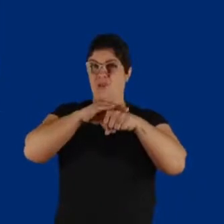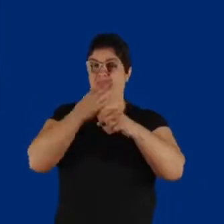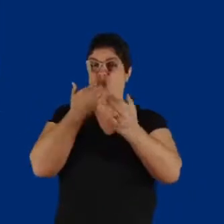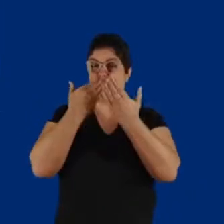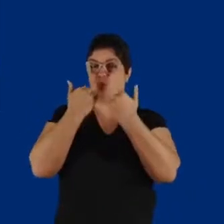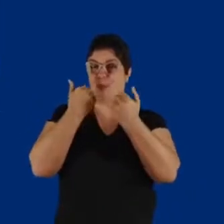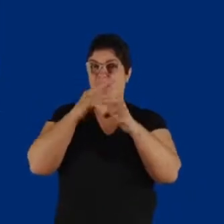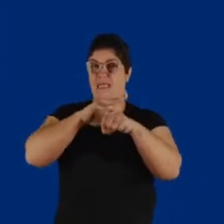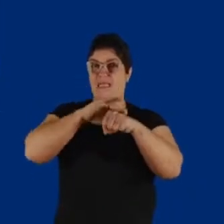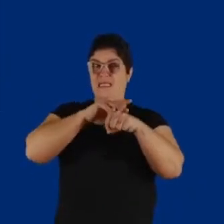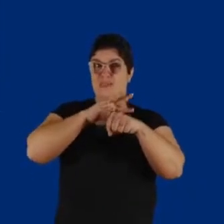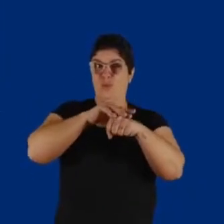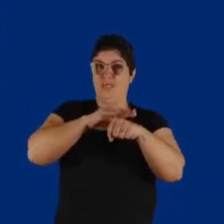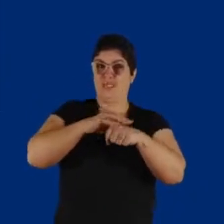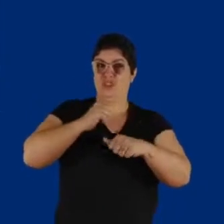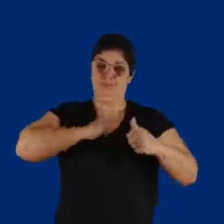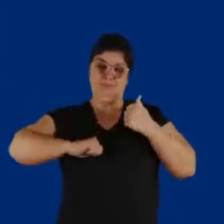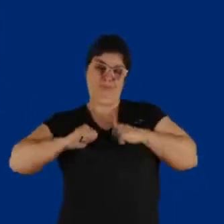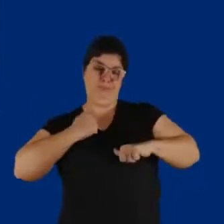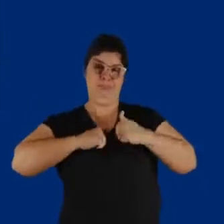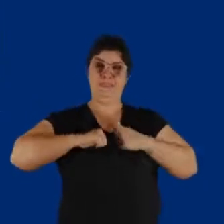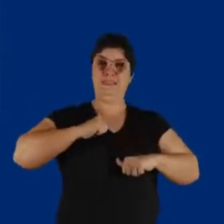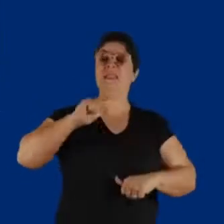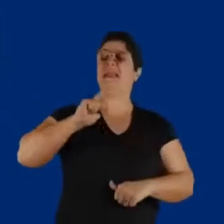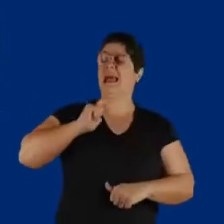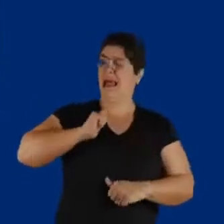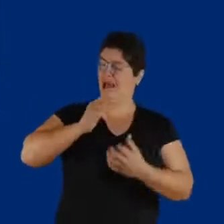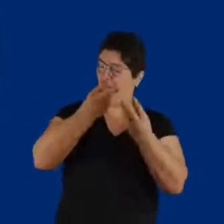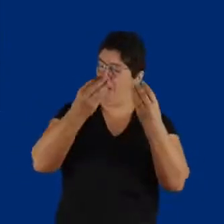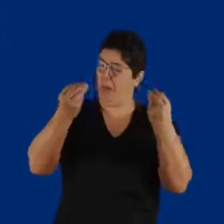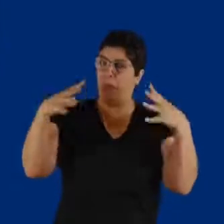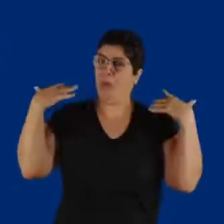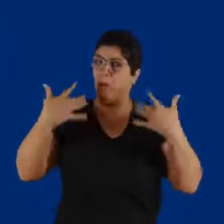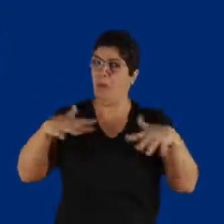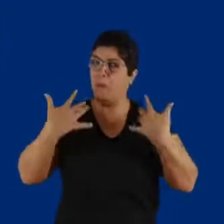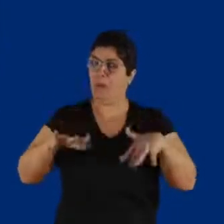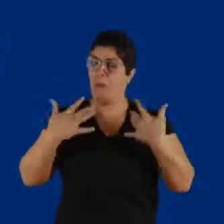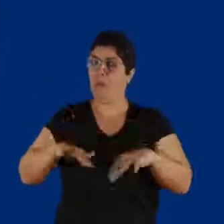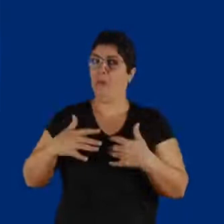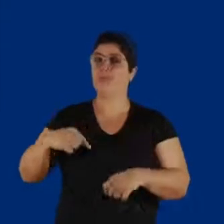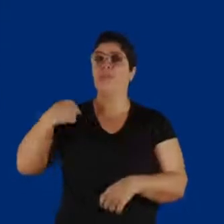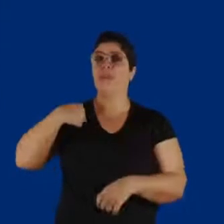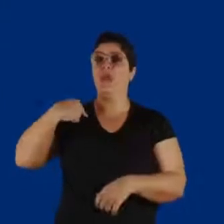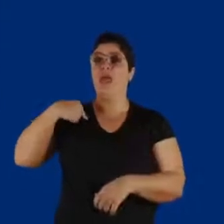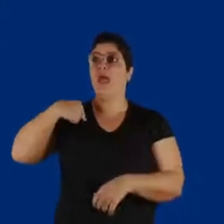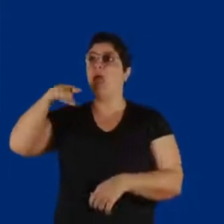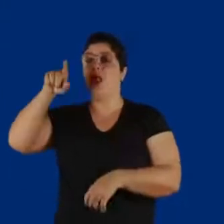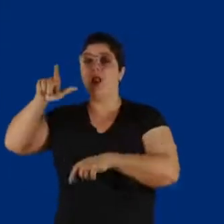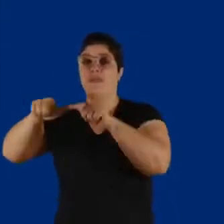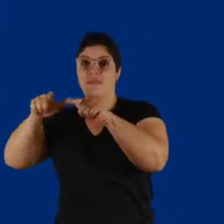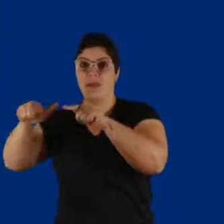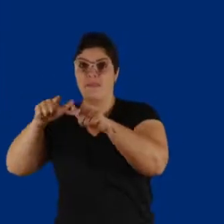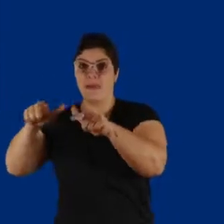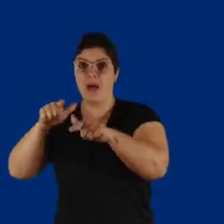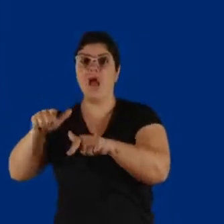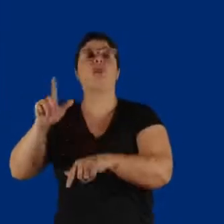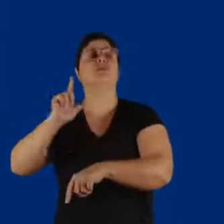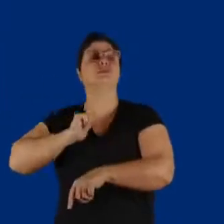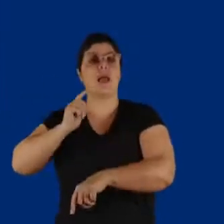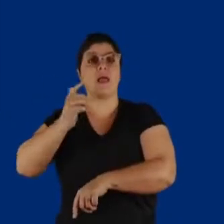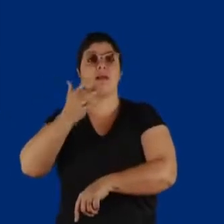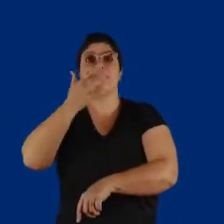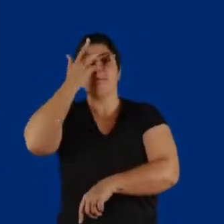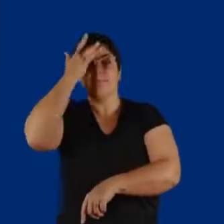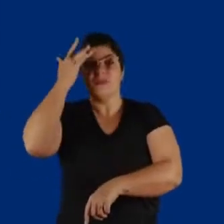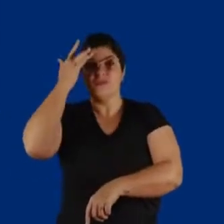ansiedade, onde eu trabalho, na costa oeste, teve uma epidemia de abuso de substâncias, de alcoolismo, porque as